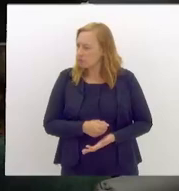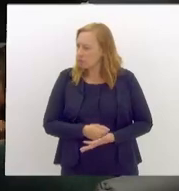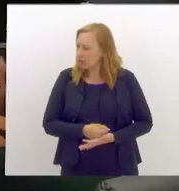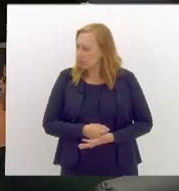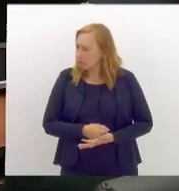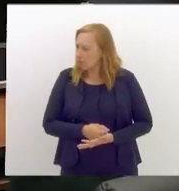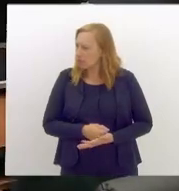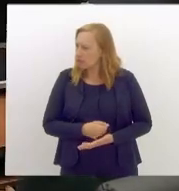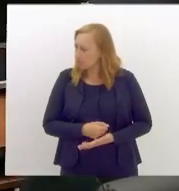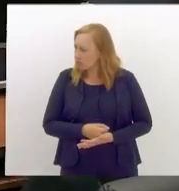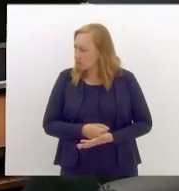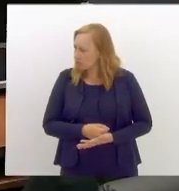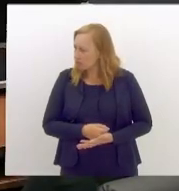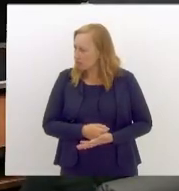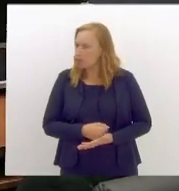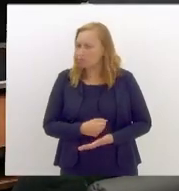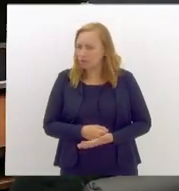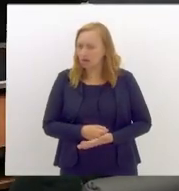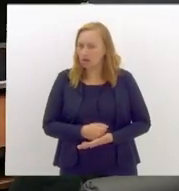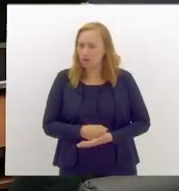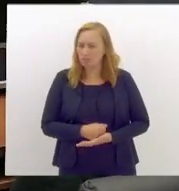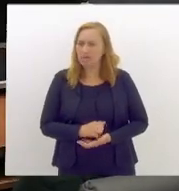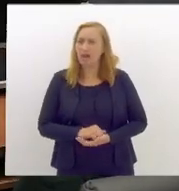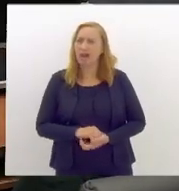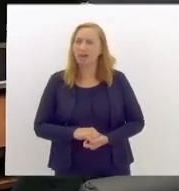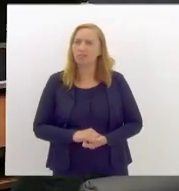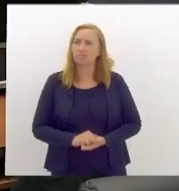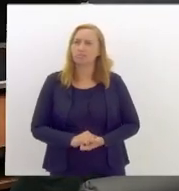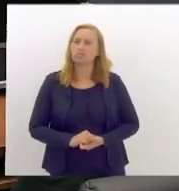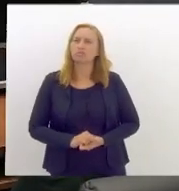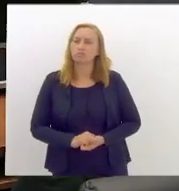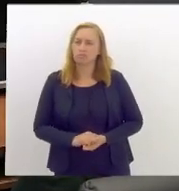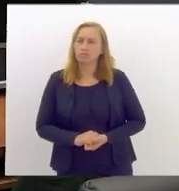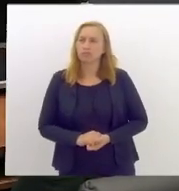deputada Renata eu diria que fosse por exemplo